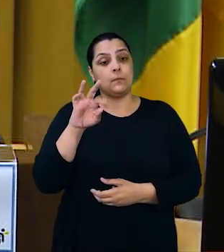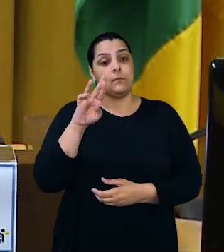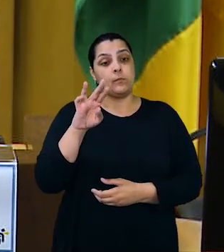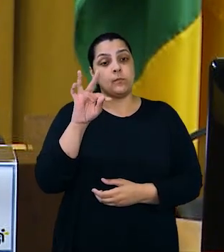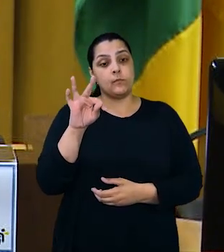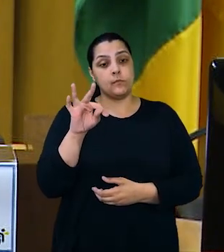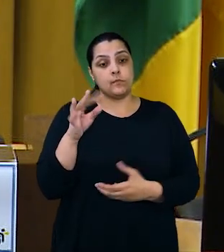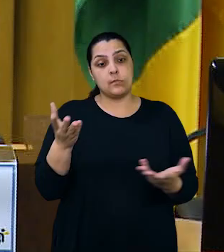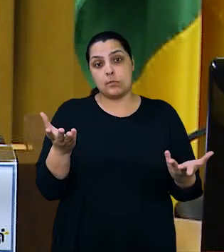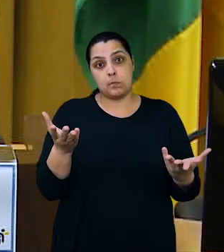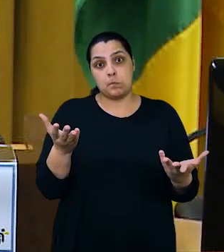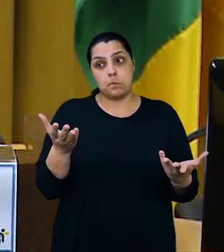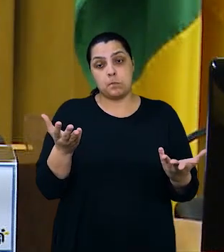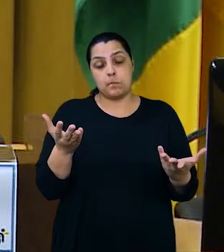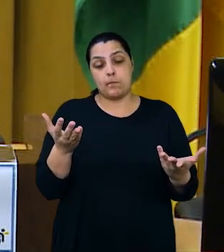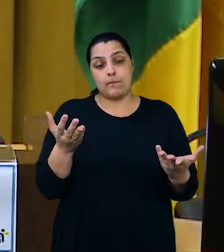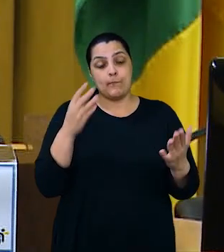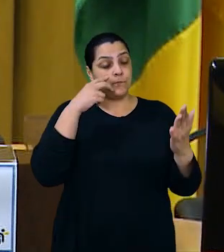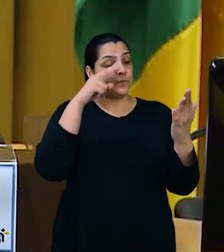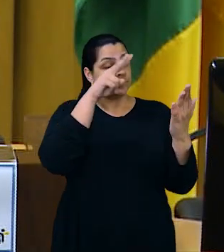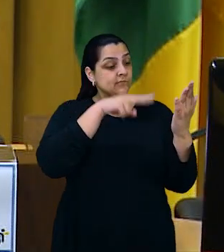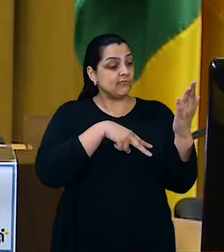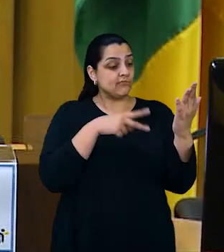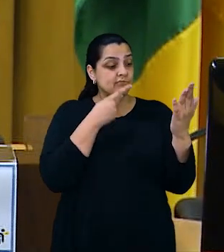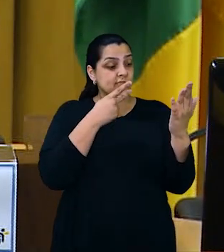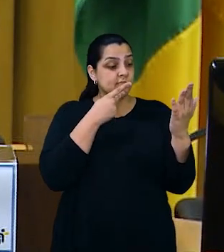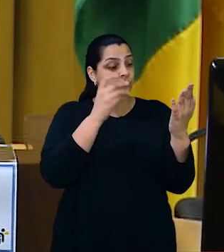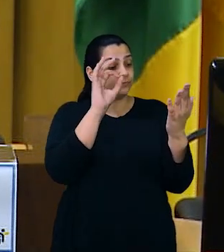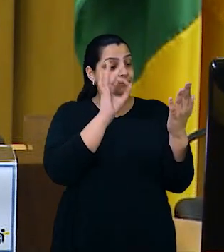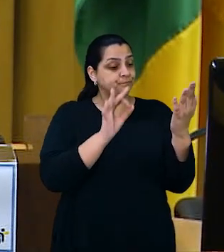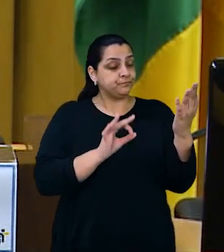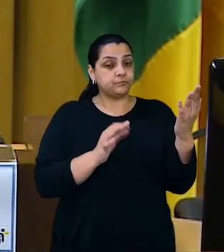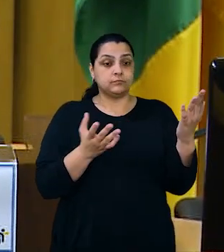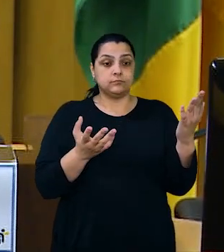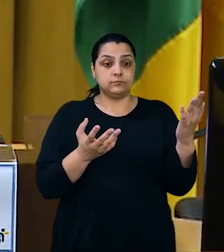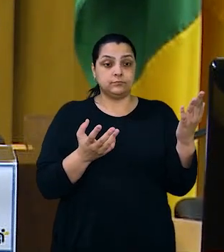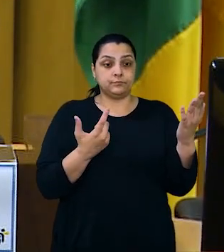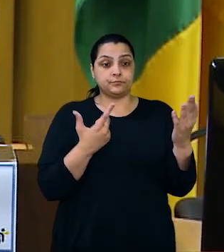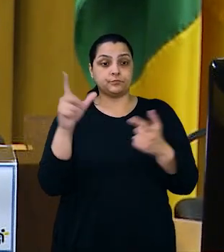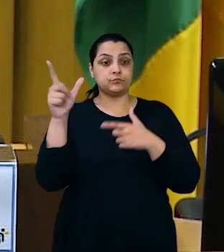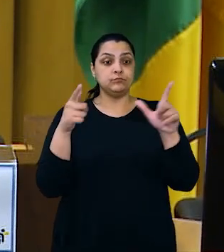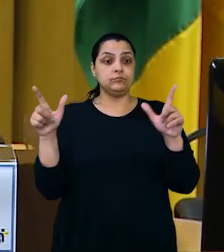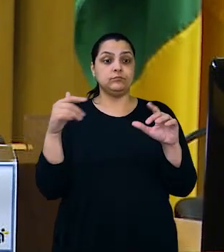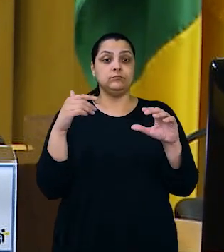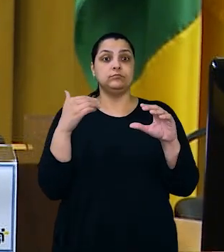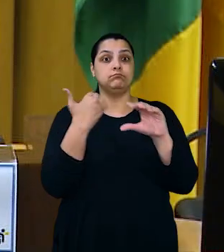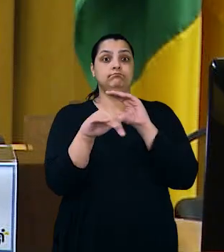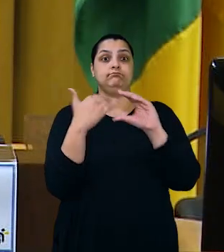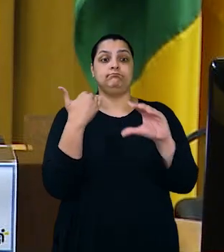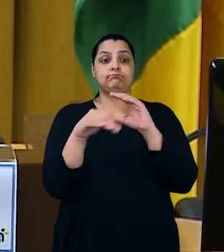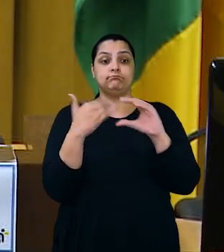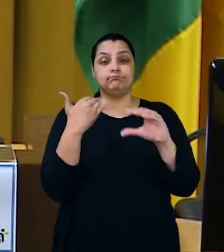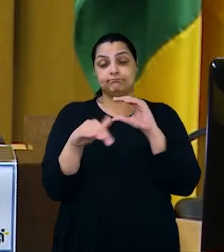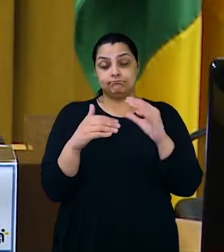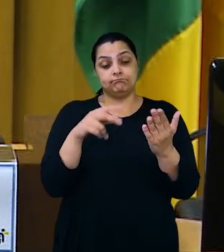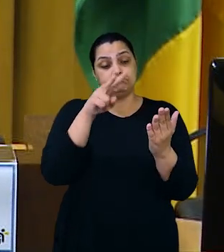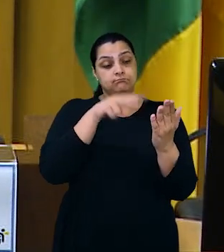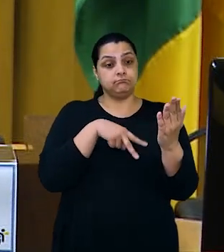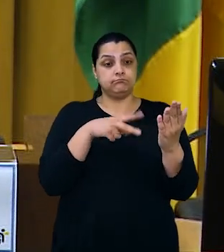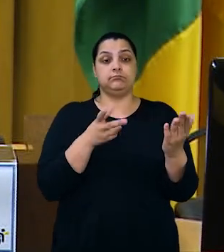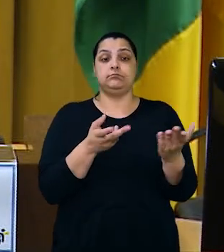Regional, não obstante se manifestasse sobre o teor de outras mensagens, outros